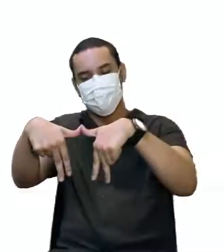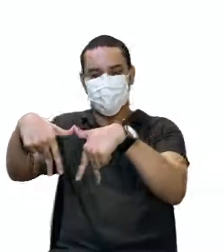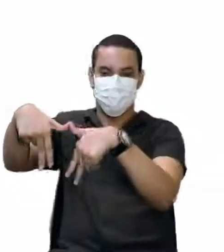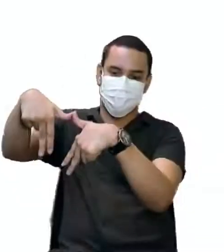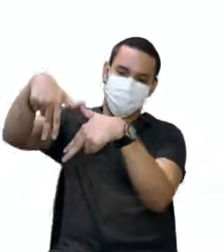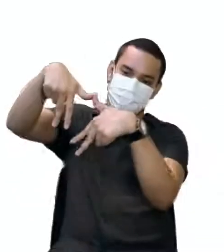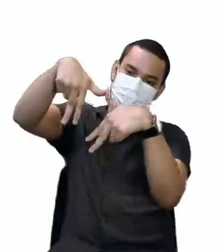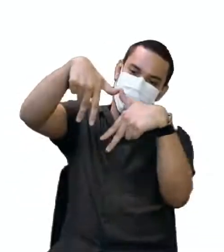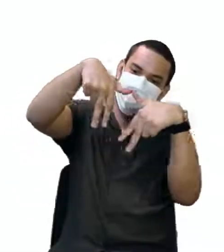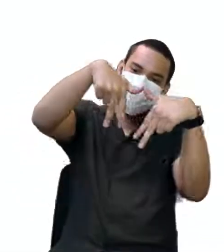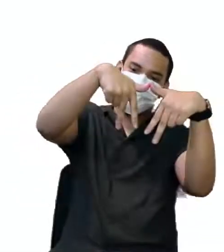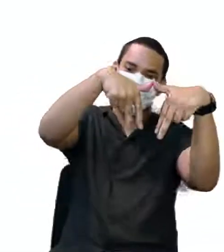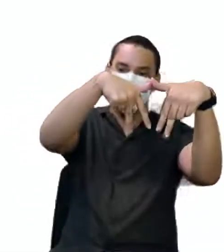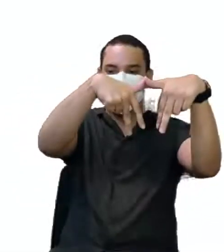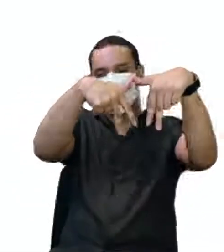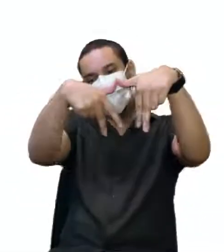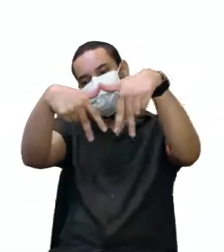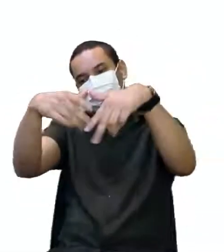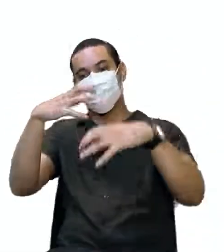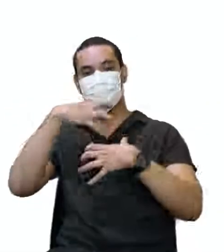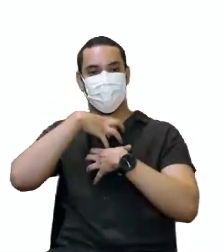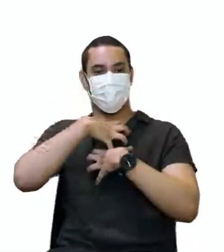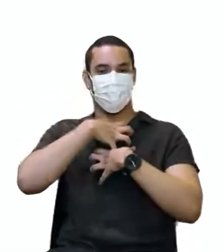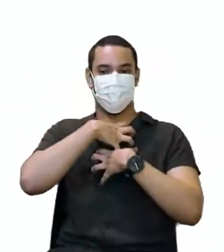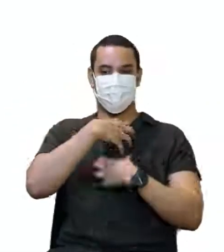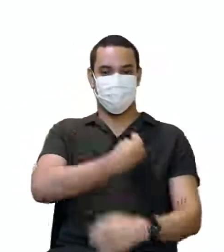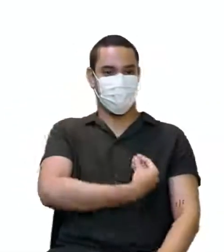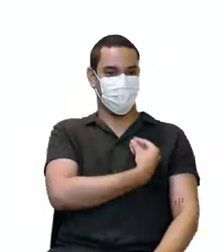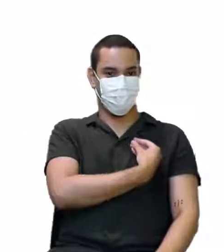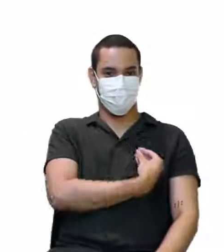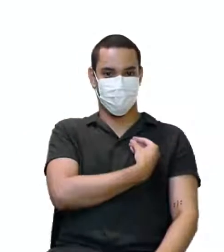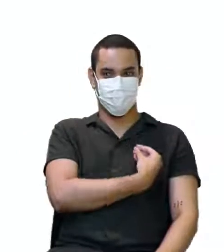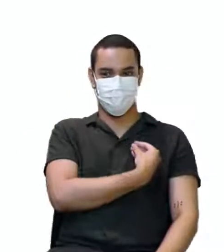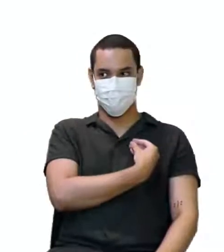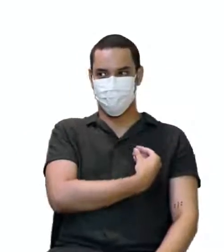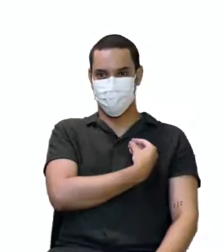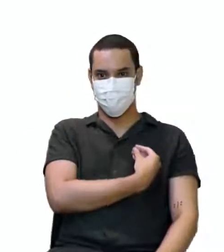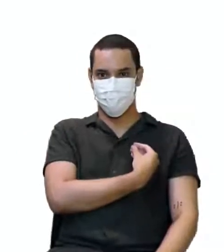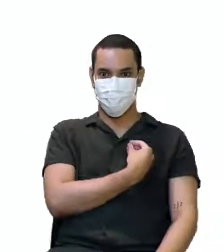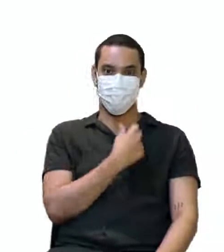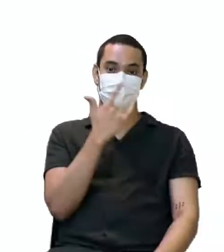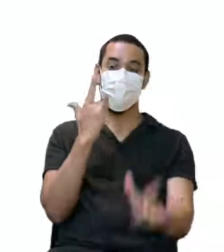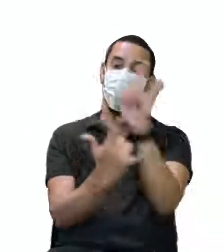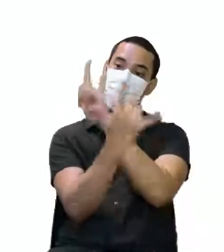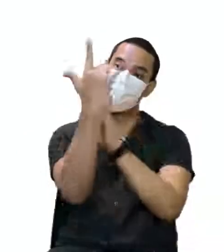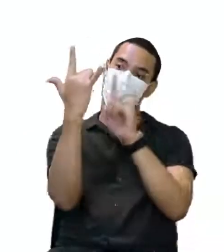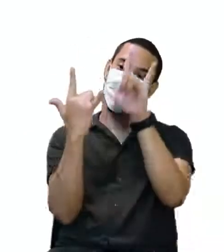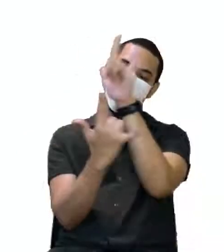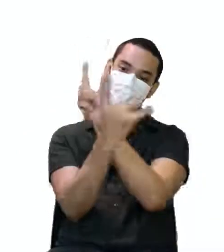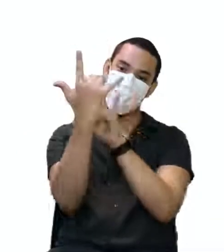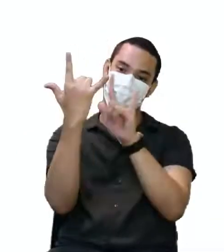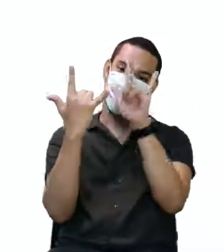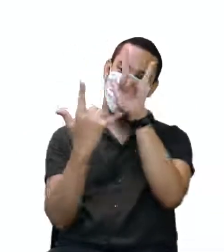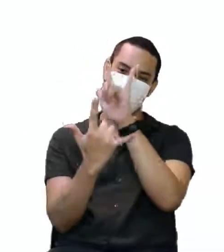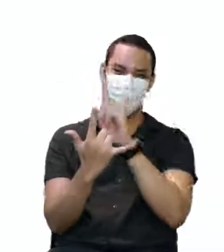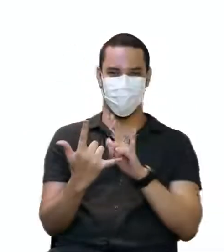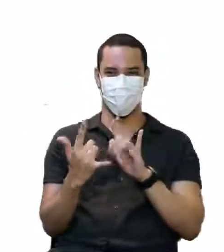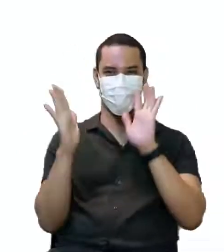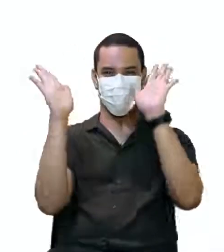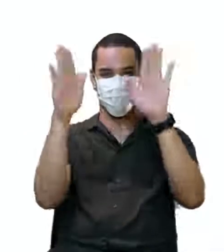sentir aquela presença da pessoa amada, né? Oh, que coisa linda. Romance no ar. Mas olha o ambiente